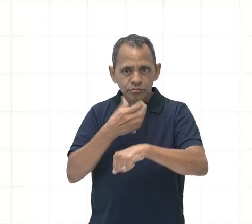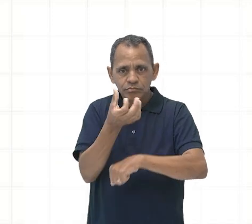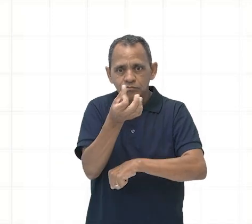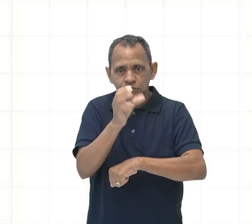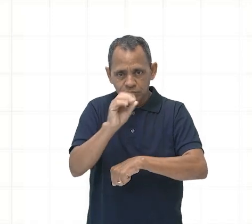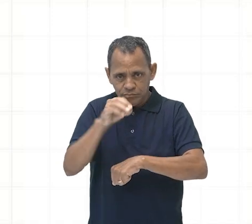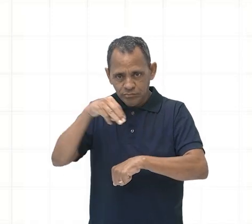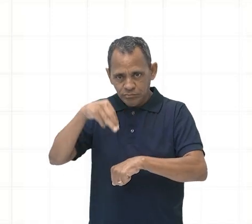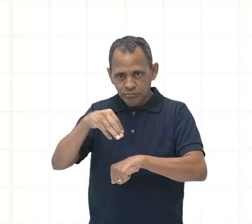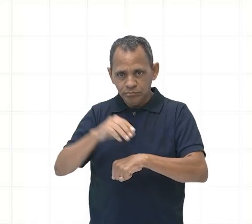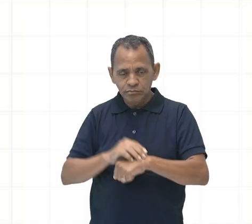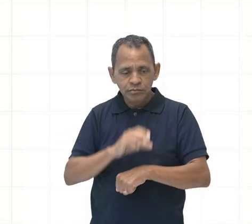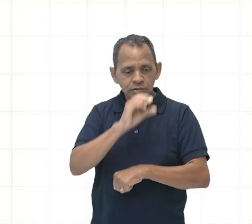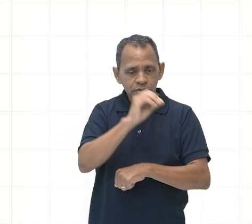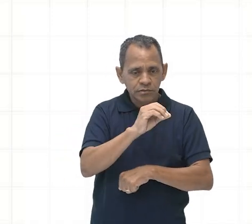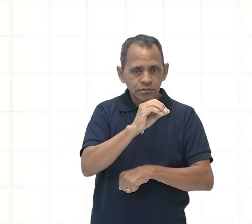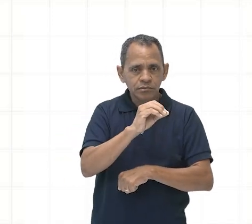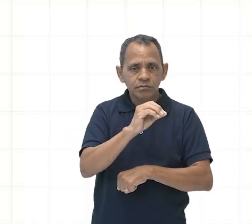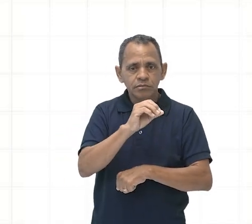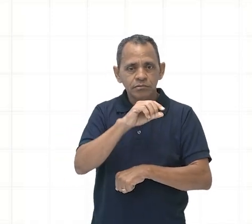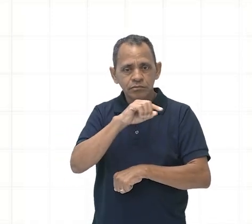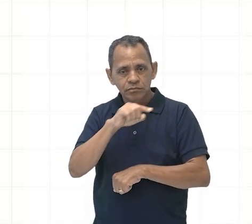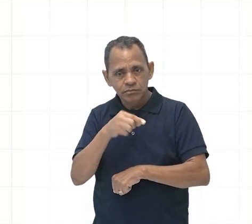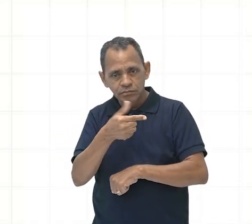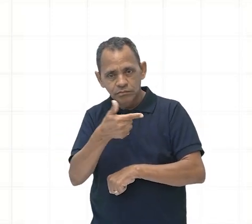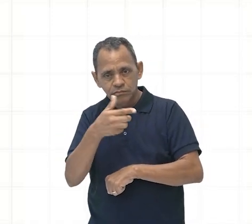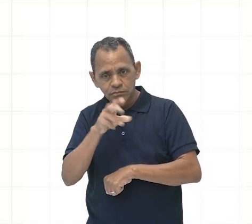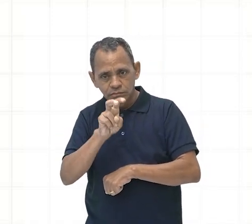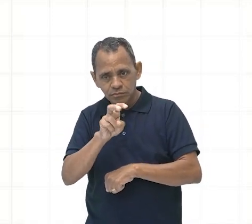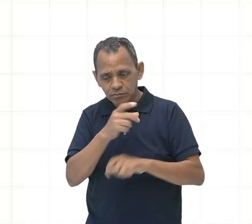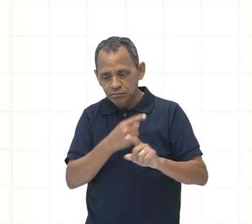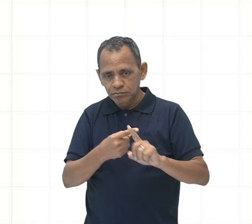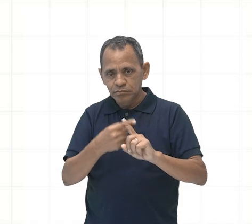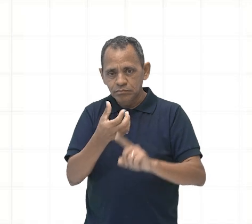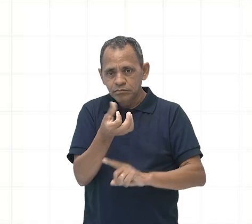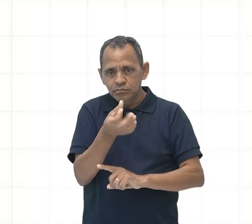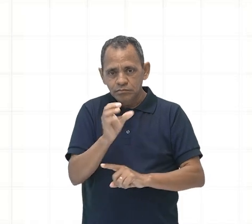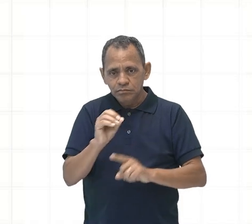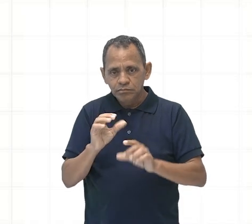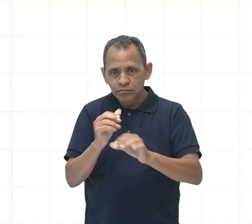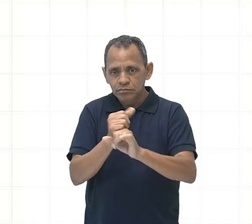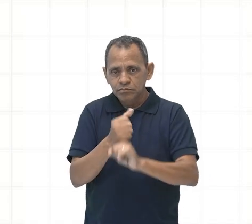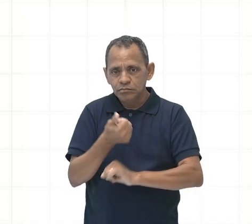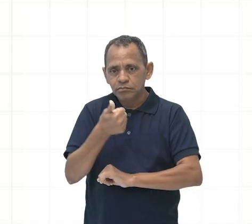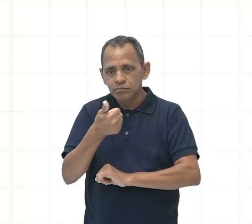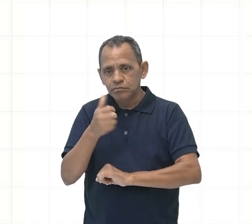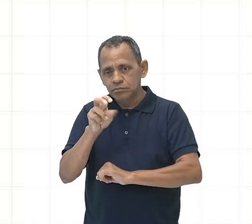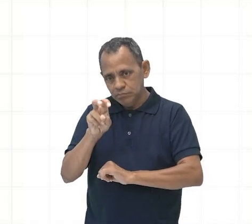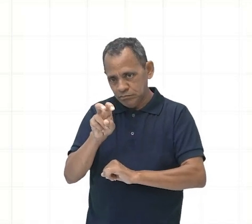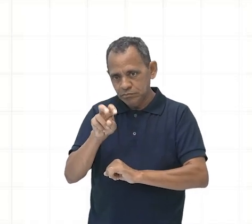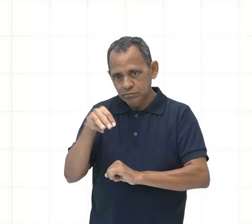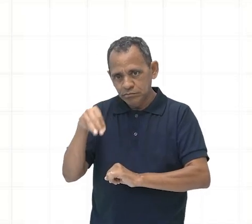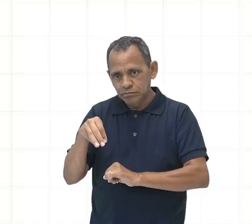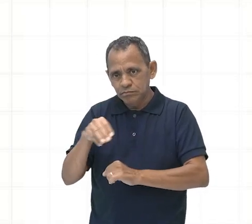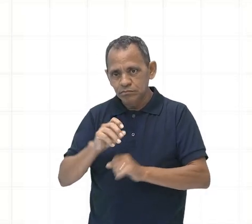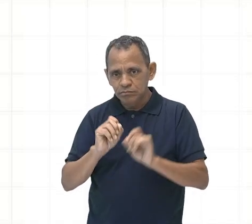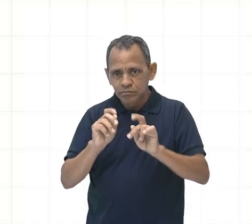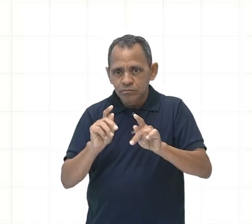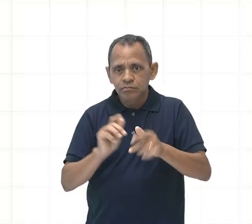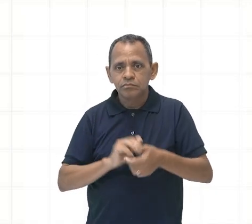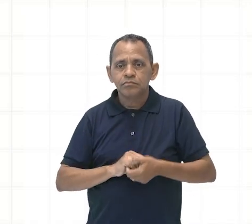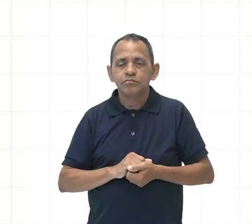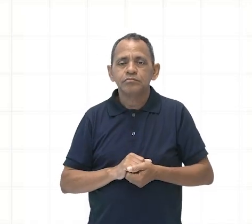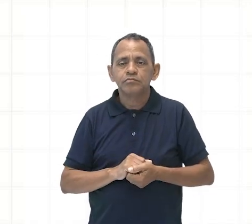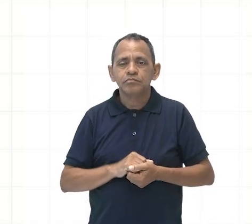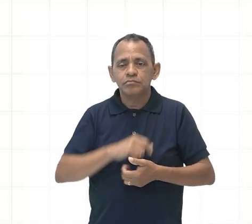Então, 0,25 vezes 60 é igual a 15 minutos. Certo? Então, por